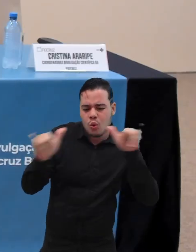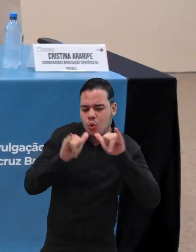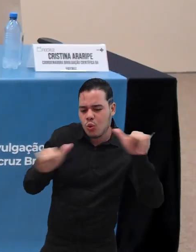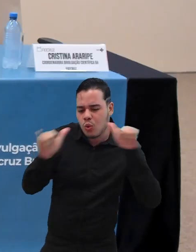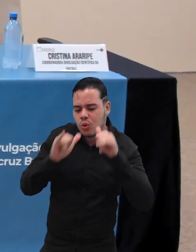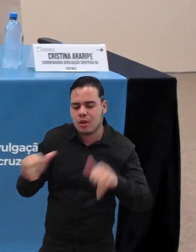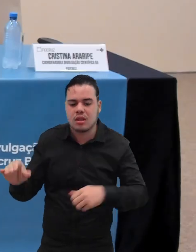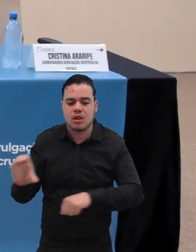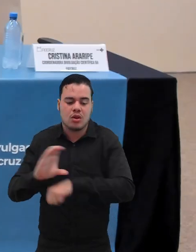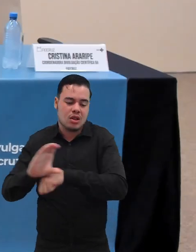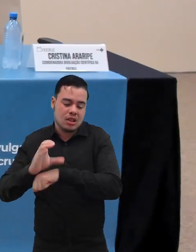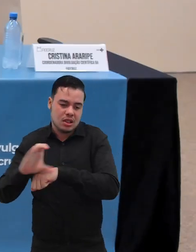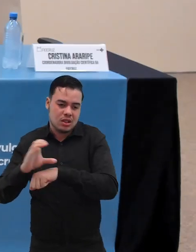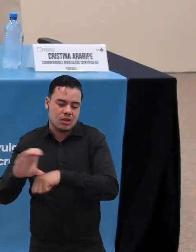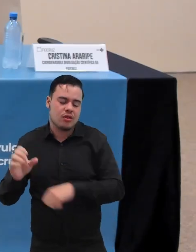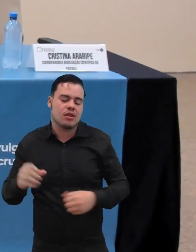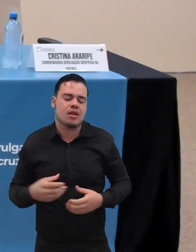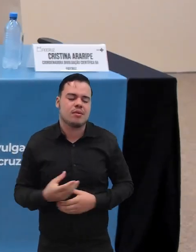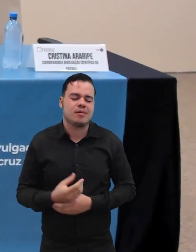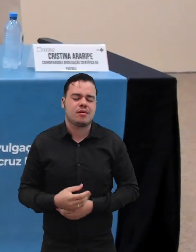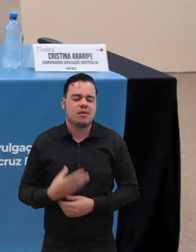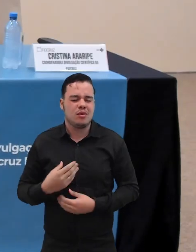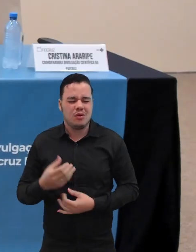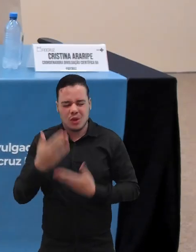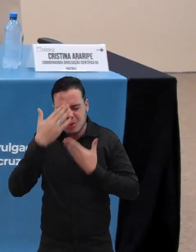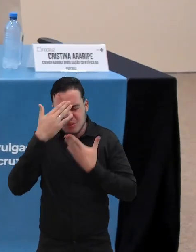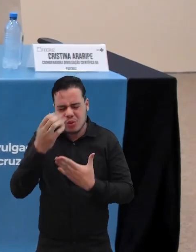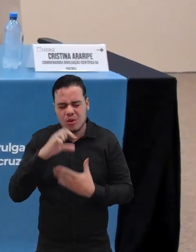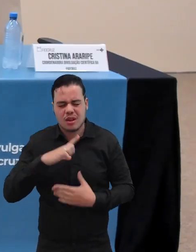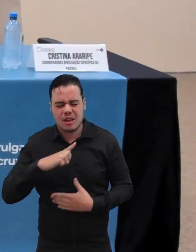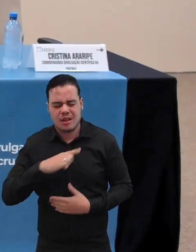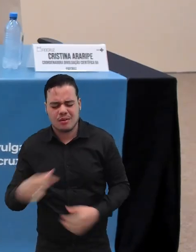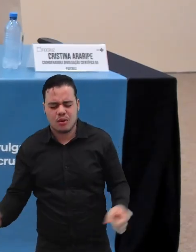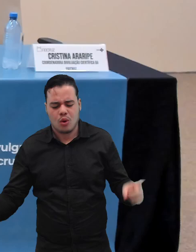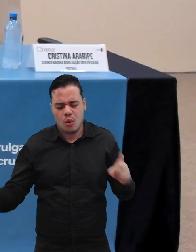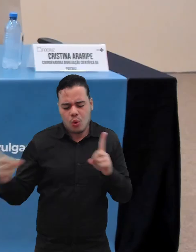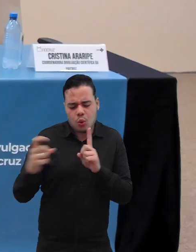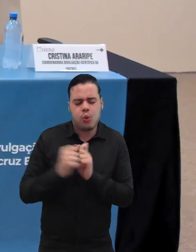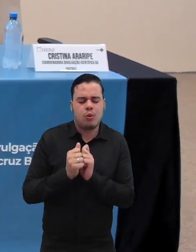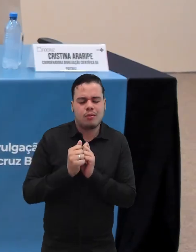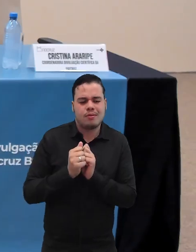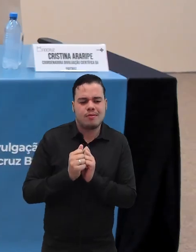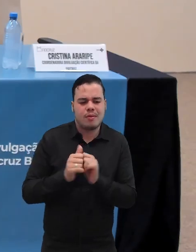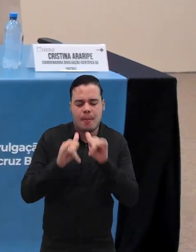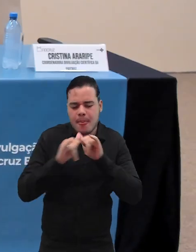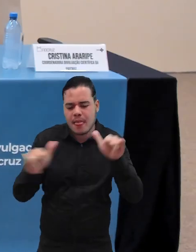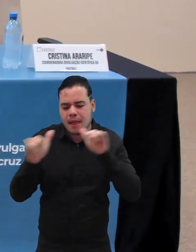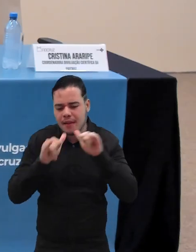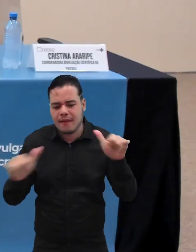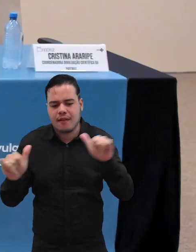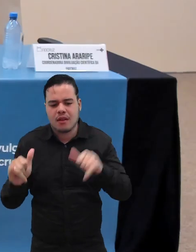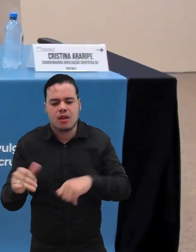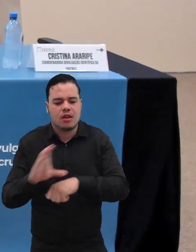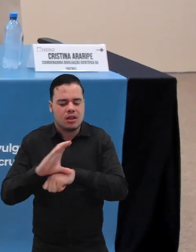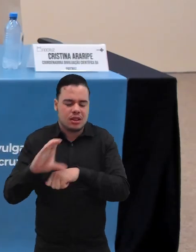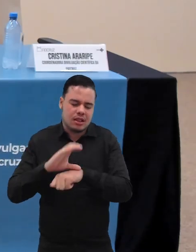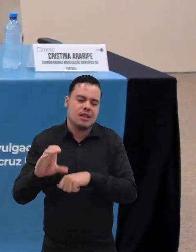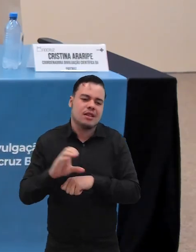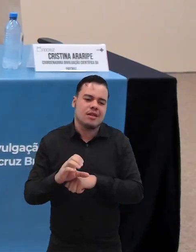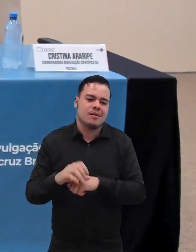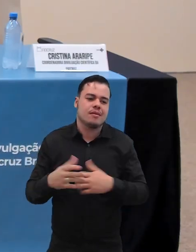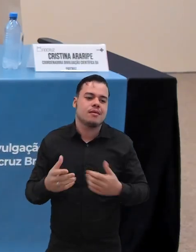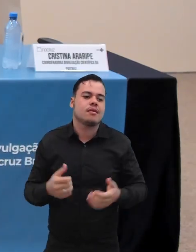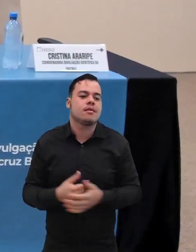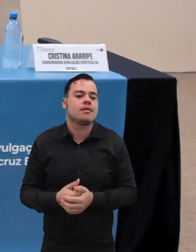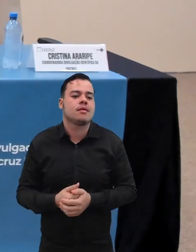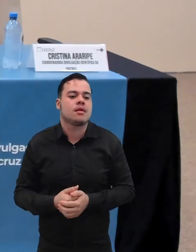nossos objetivos ter os nossos residentes cada vez mais perto, mais próximos das nossas áreas de divulgação científica. Então, eu sei que são diferentes